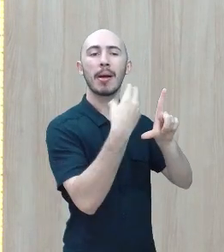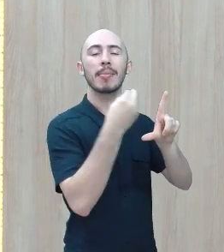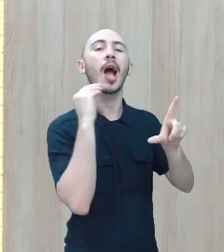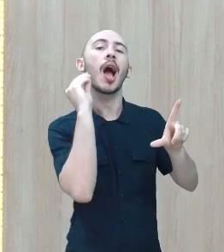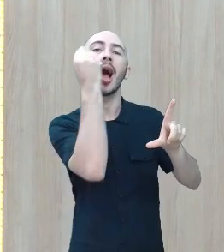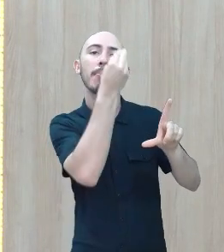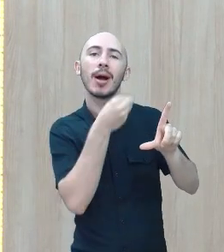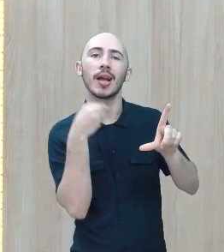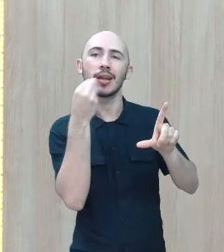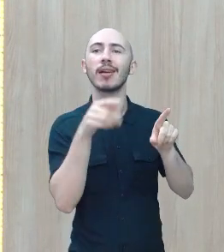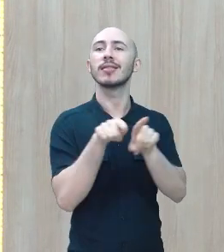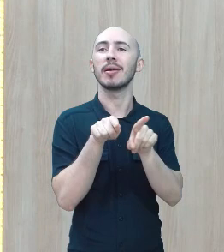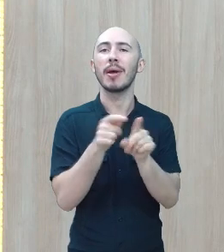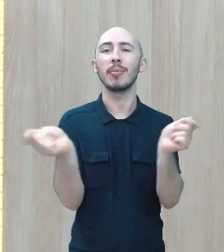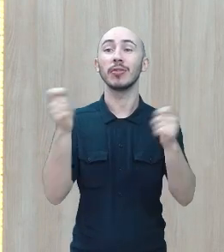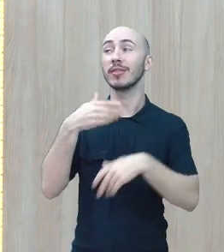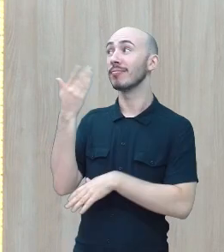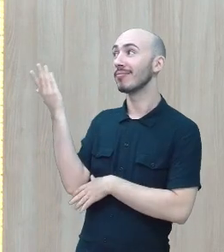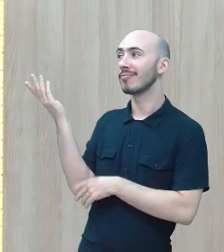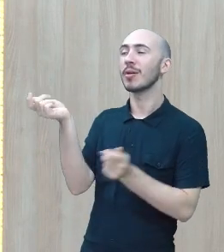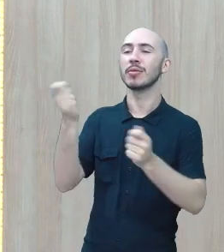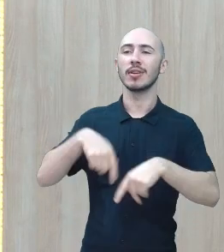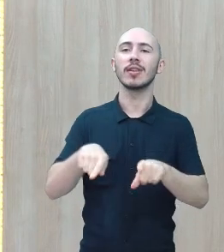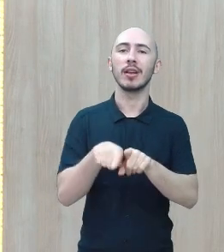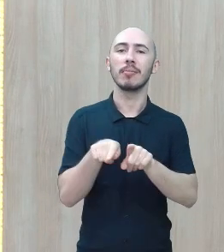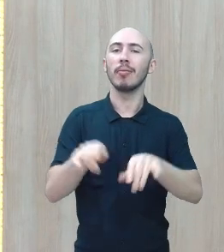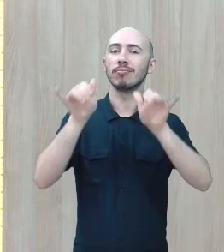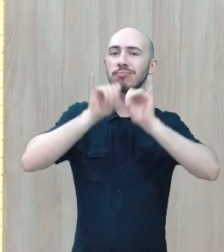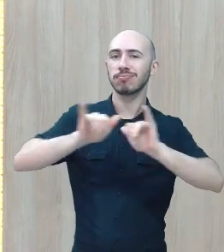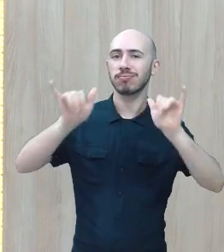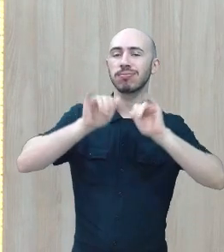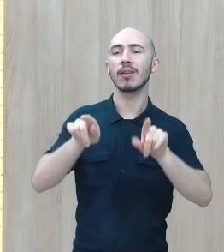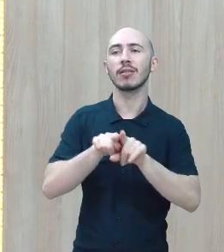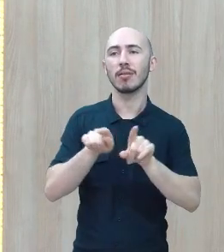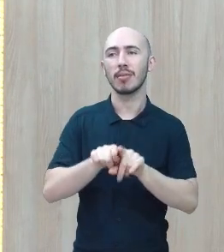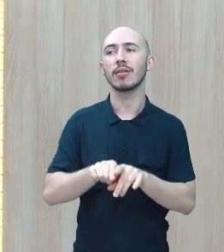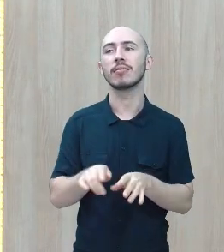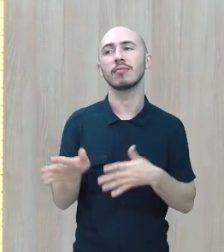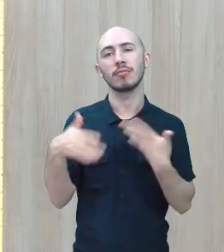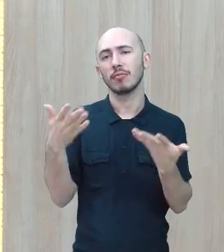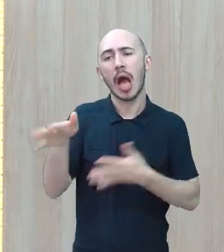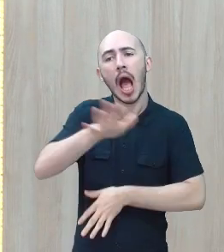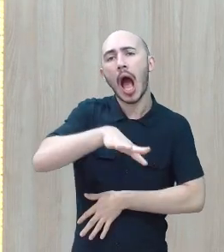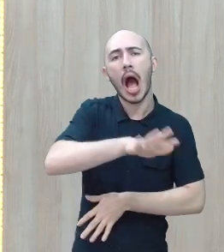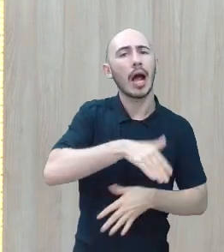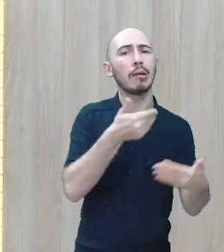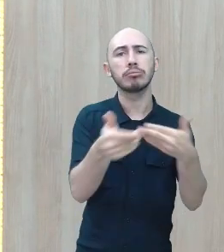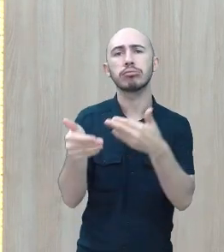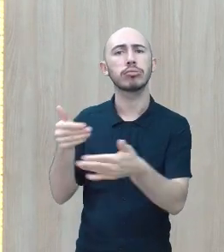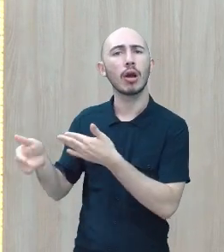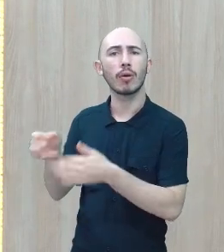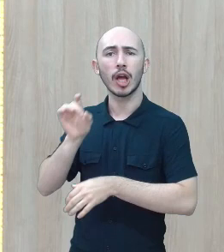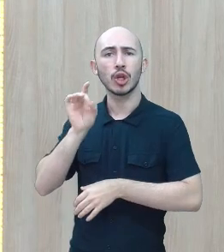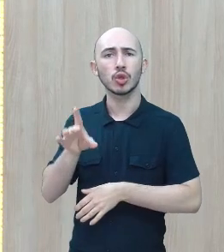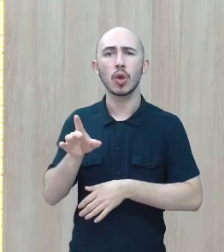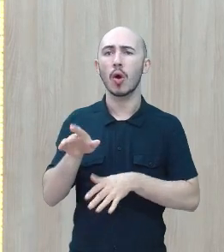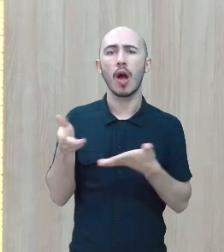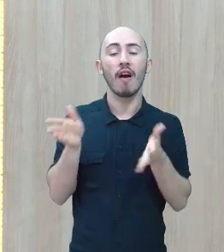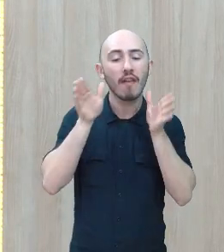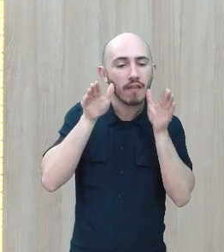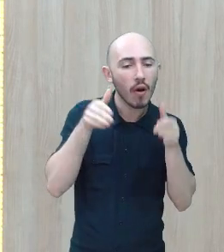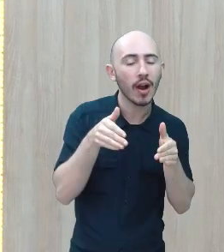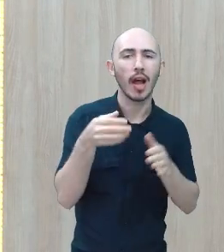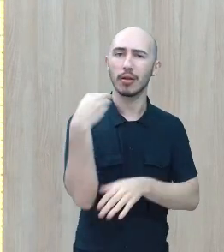marcas de maquiagem, mas esse marketing pode ser abranger para qualquer área, na verdade. Ele não precisa ser simplesmente